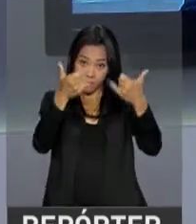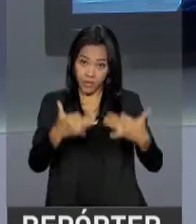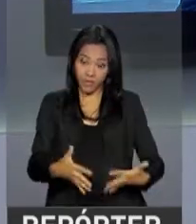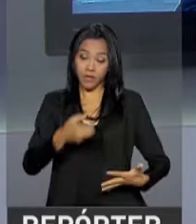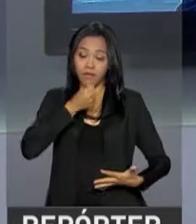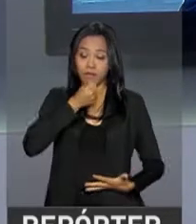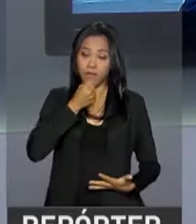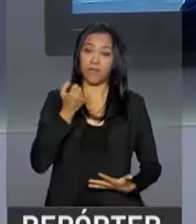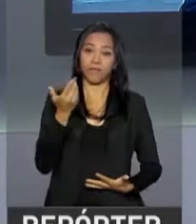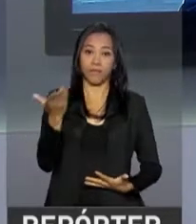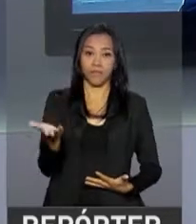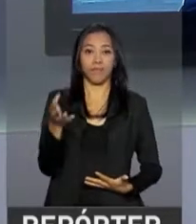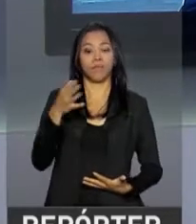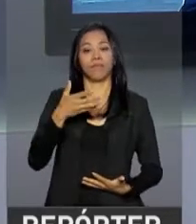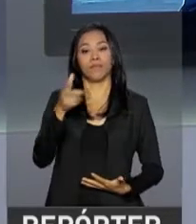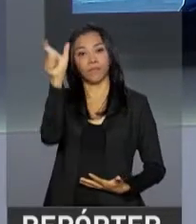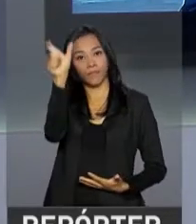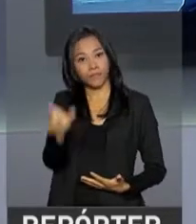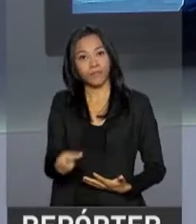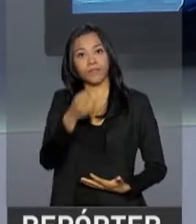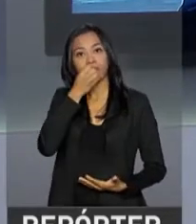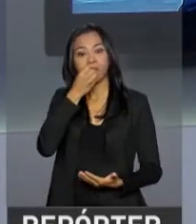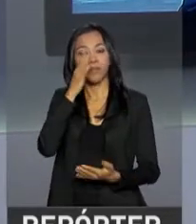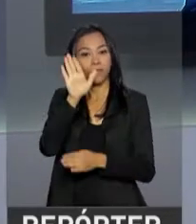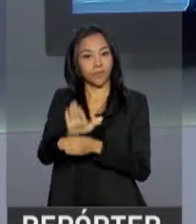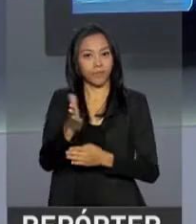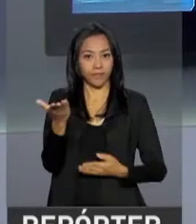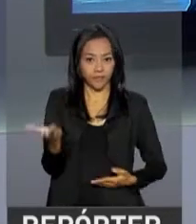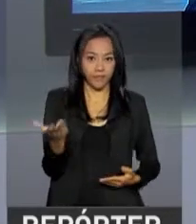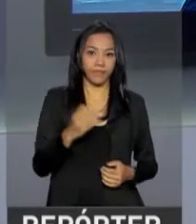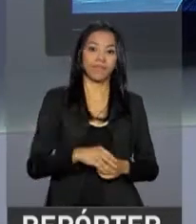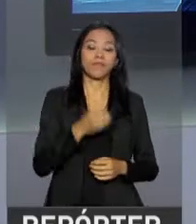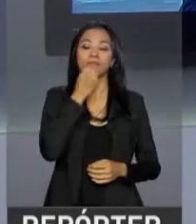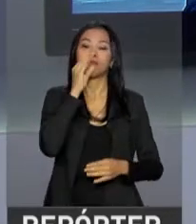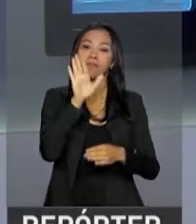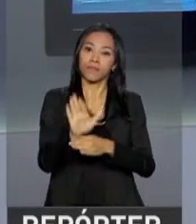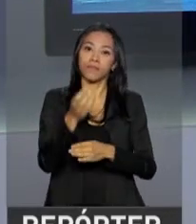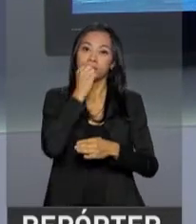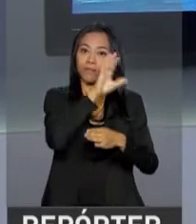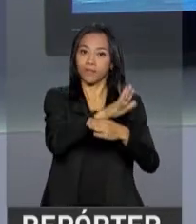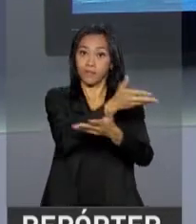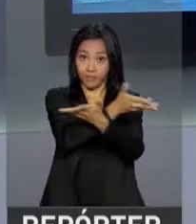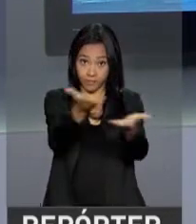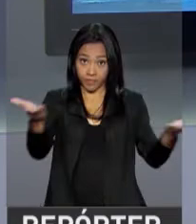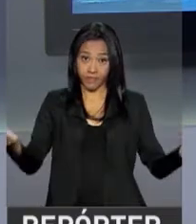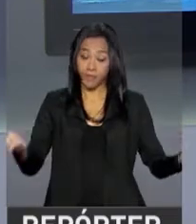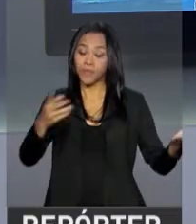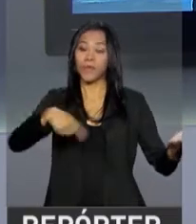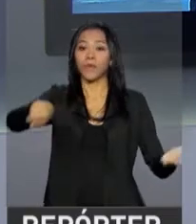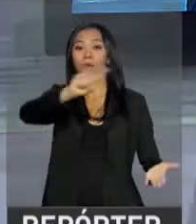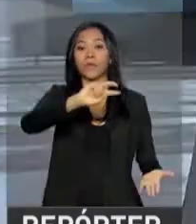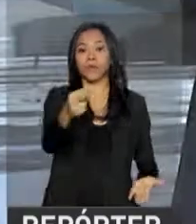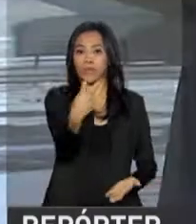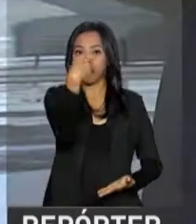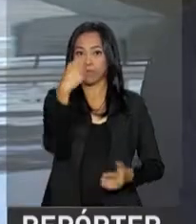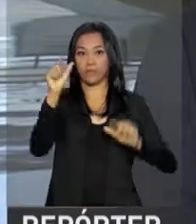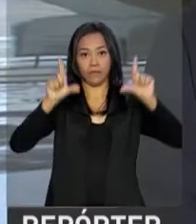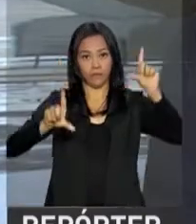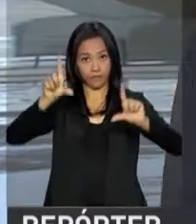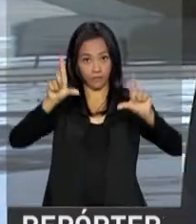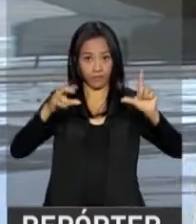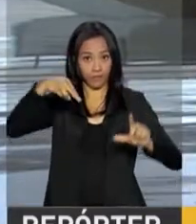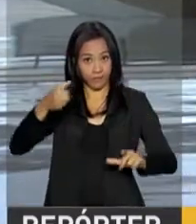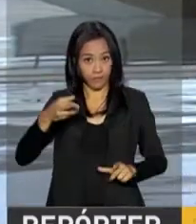palácio do planalto olá paulo boa tarde pra você coloca isso a boa tarde boa tarde a todos que nos assistem na tv nbr